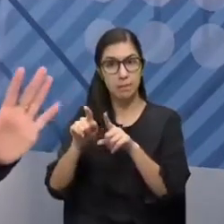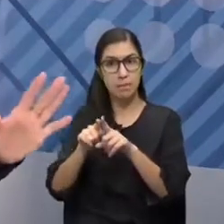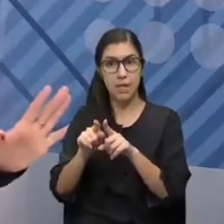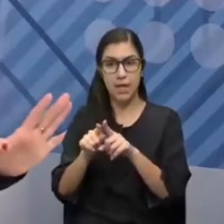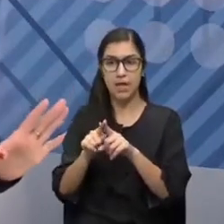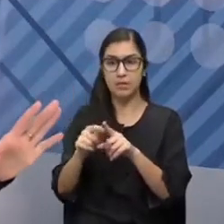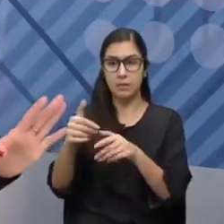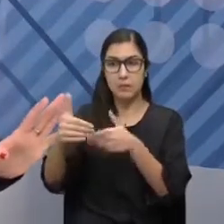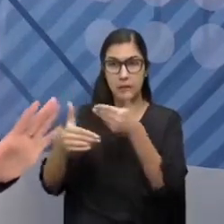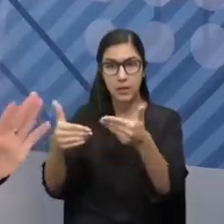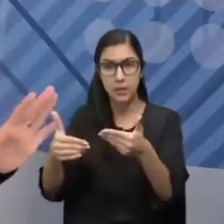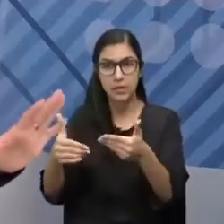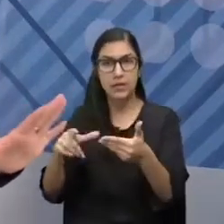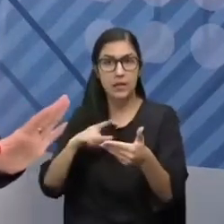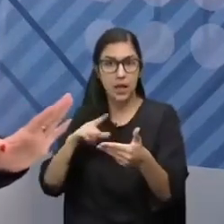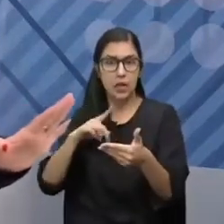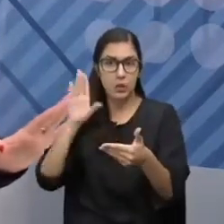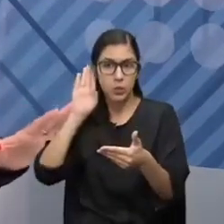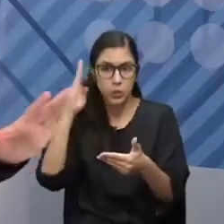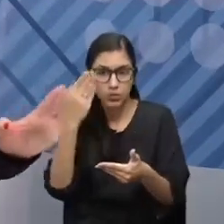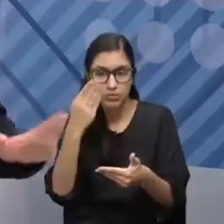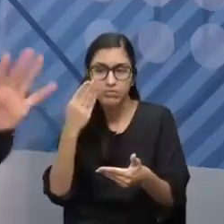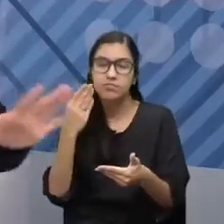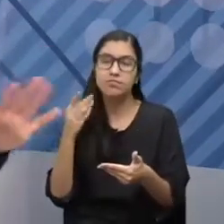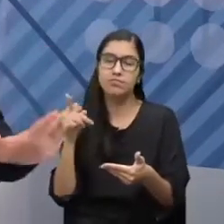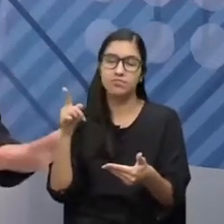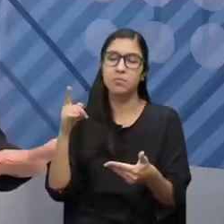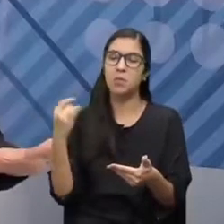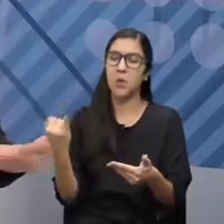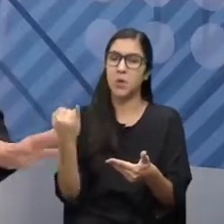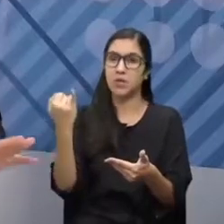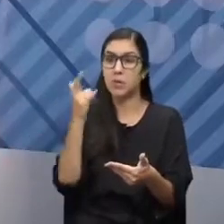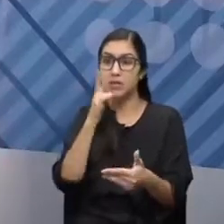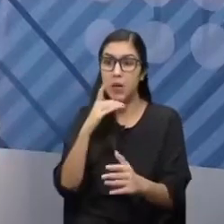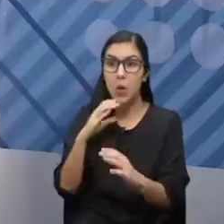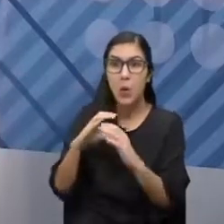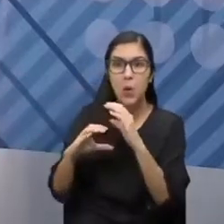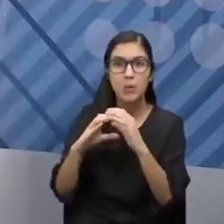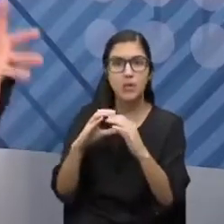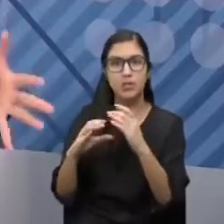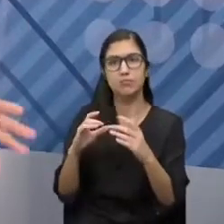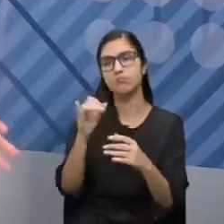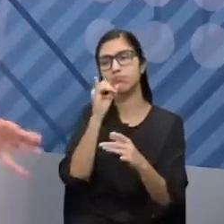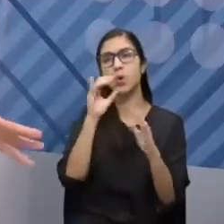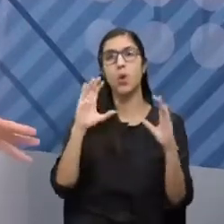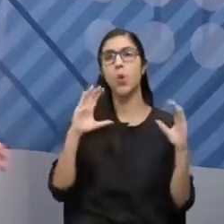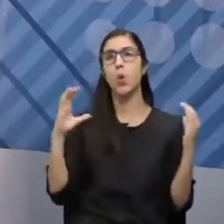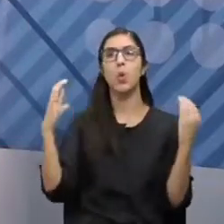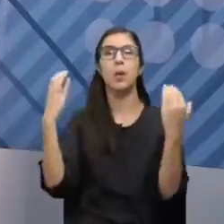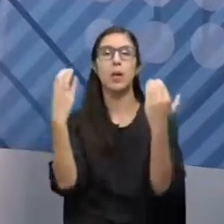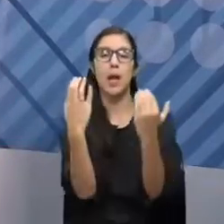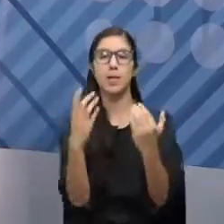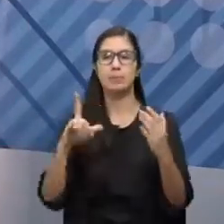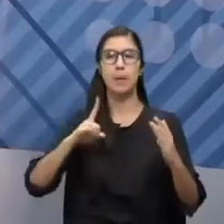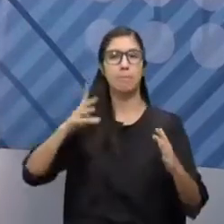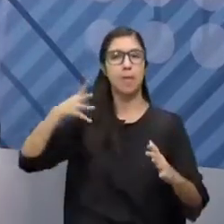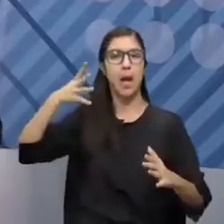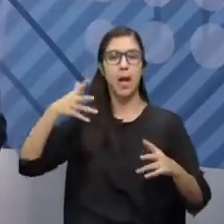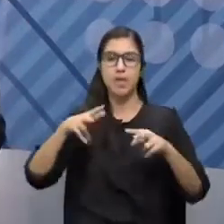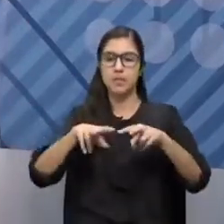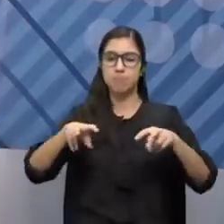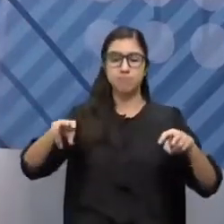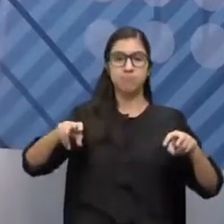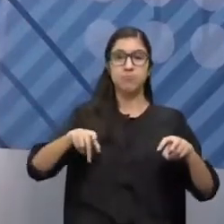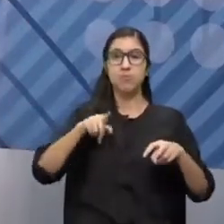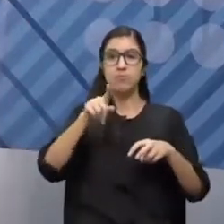bem importante, tá? Que essa comunicação. Num congresso, vocês terão muito